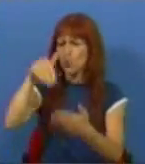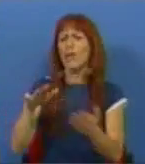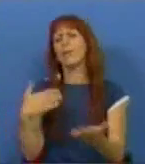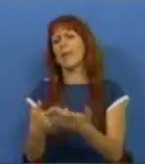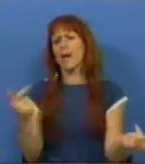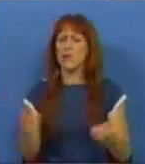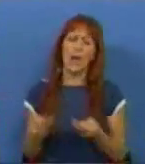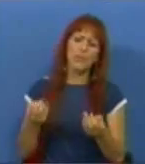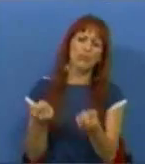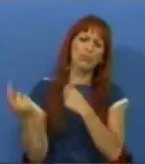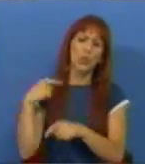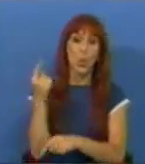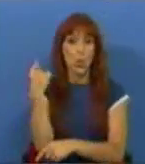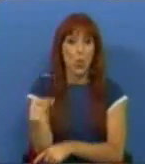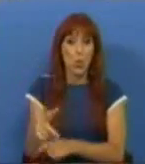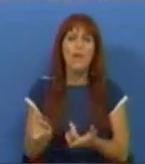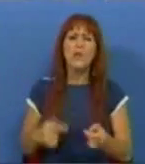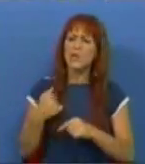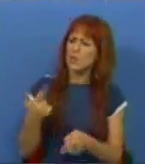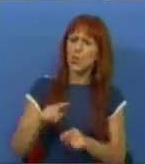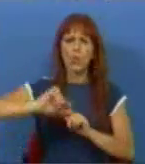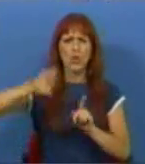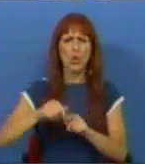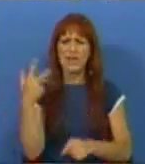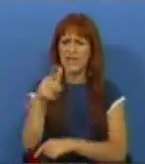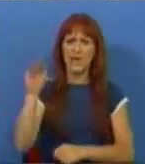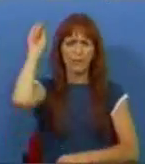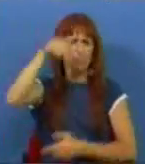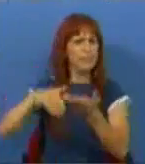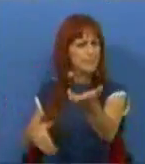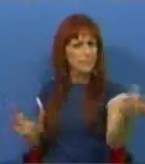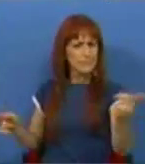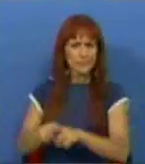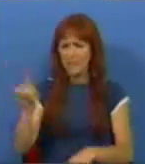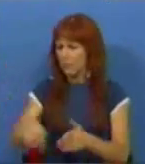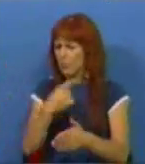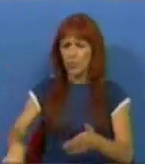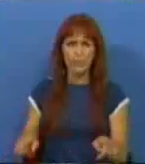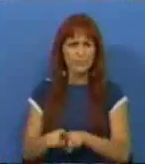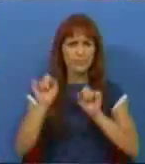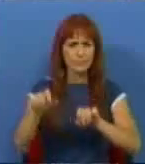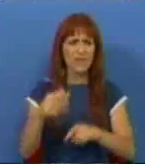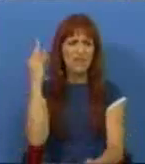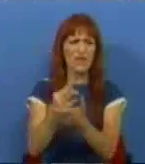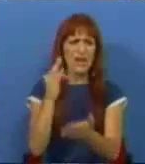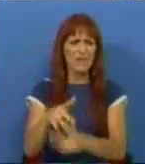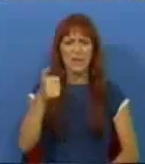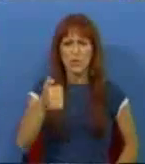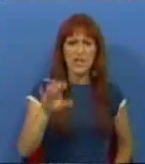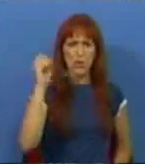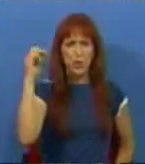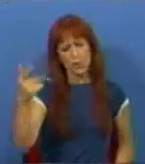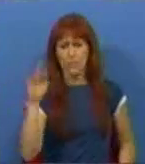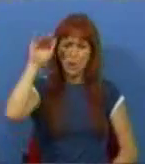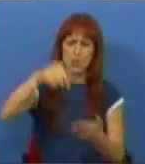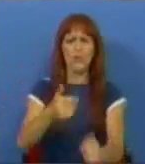para isto. Apresentou há pouco tempo uma. Então não estamos no ano do centenário da República. Anule-se o feriado do 5 de outubro. É